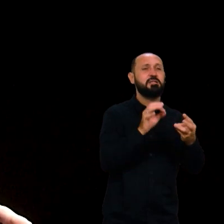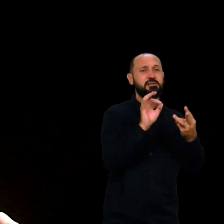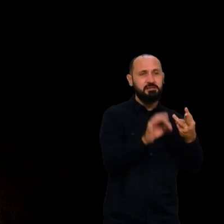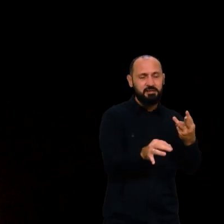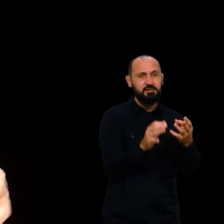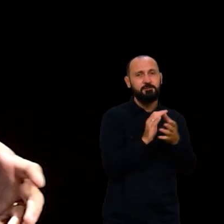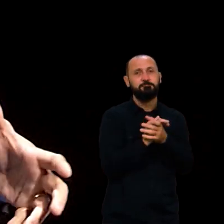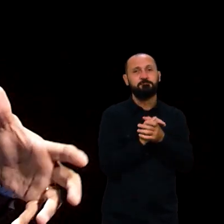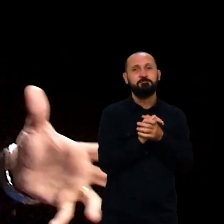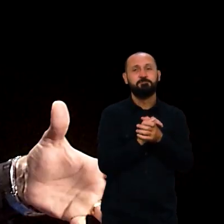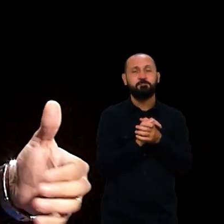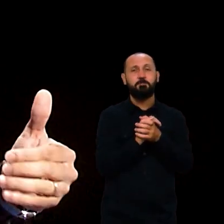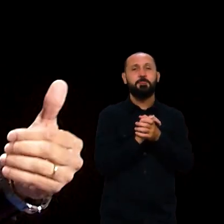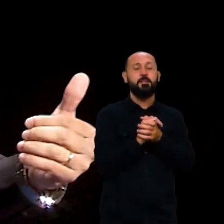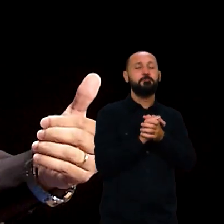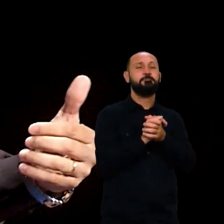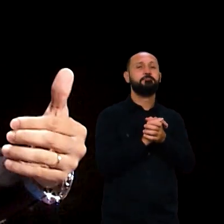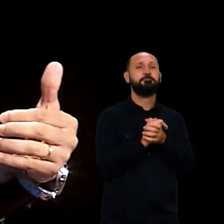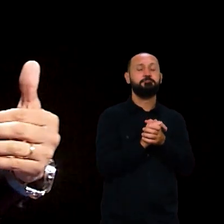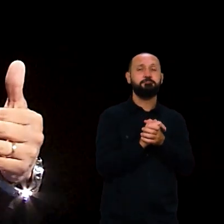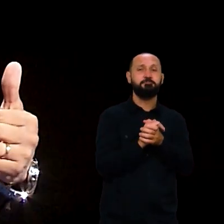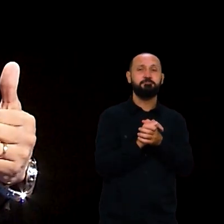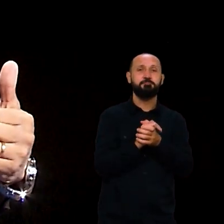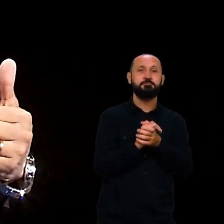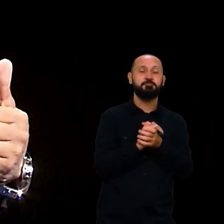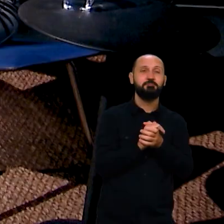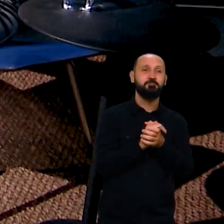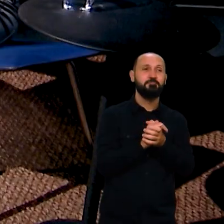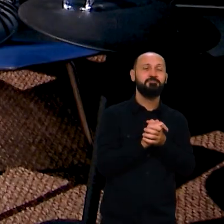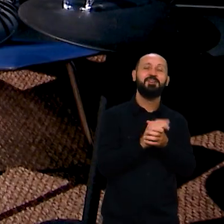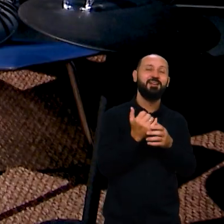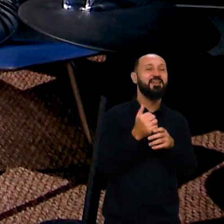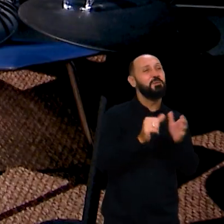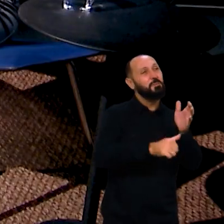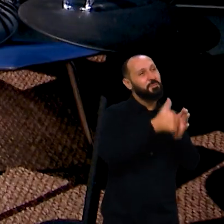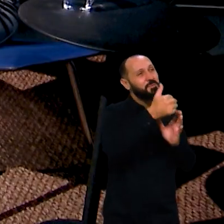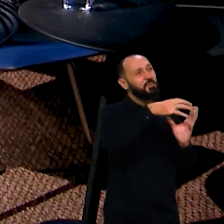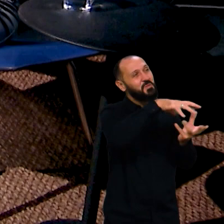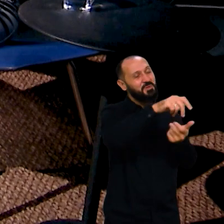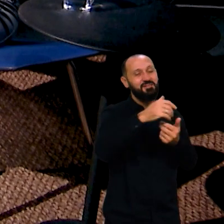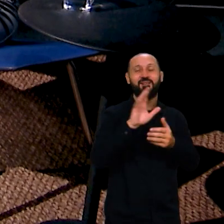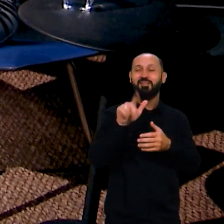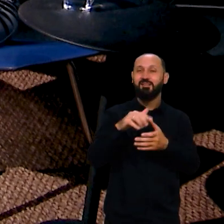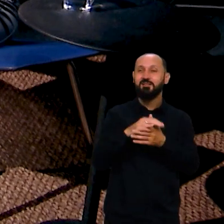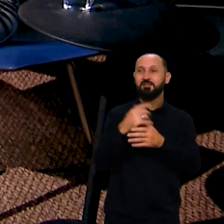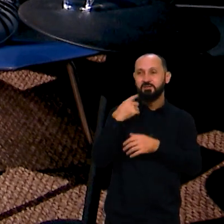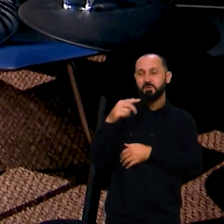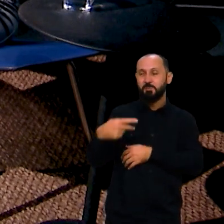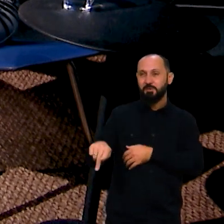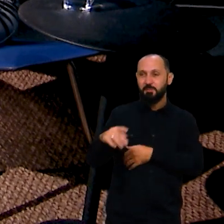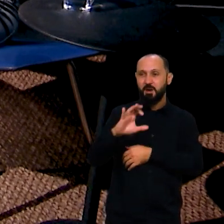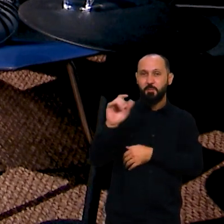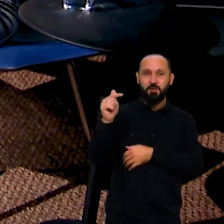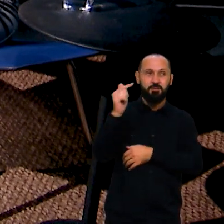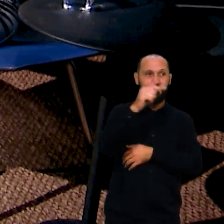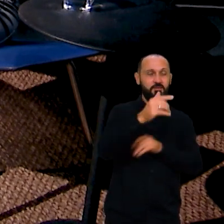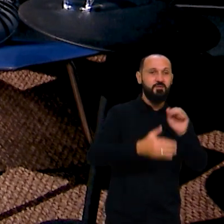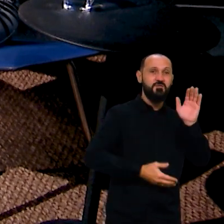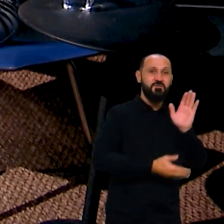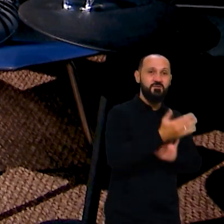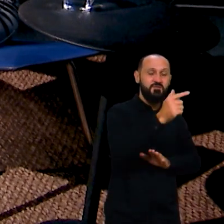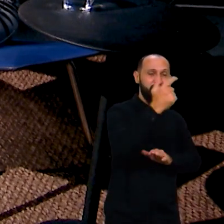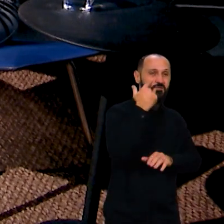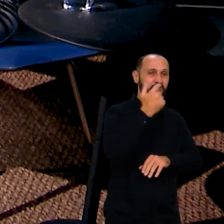tudo dá certo, assim, Você tem um outro, eu saí do primeiro mundo. A gente sai de Ponta Porã, Campo Grande, para cair